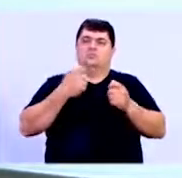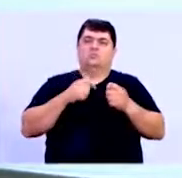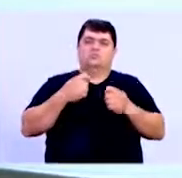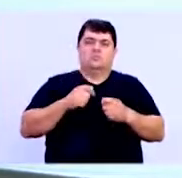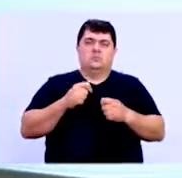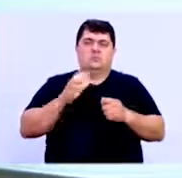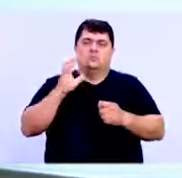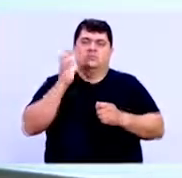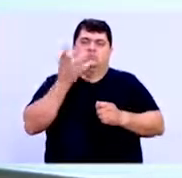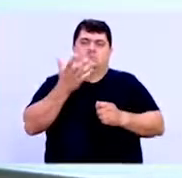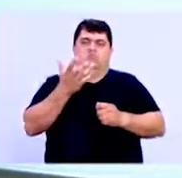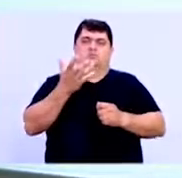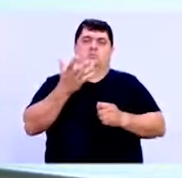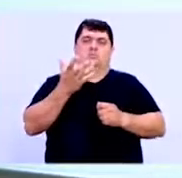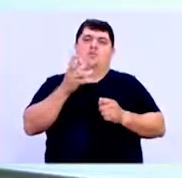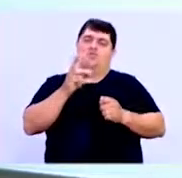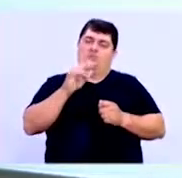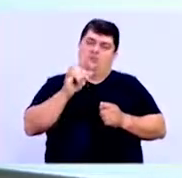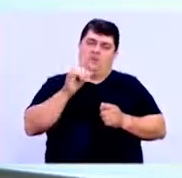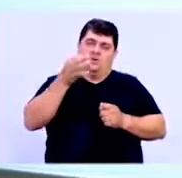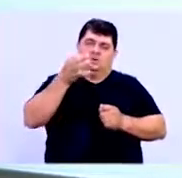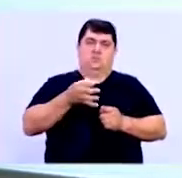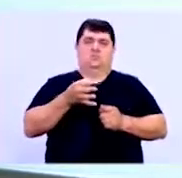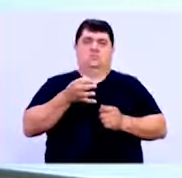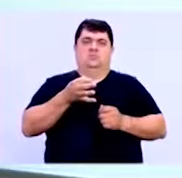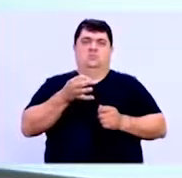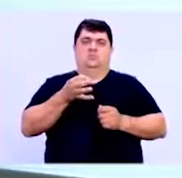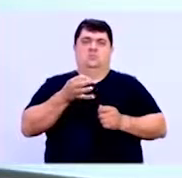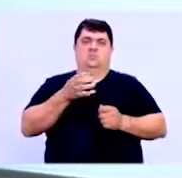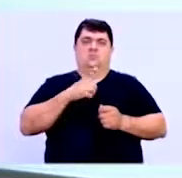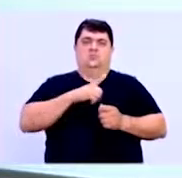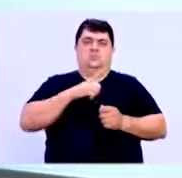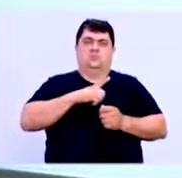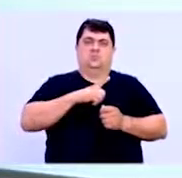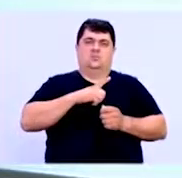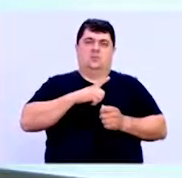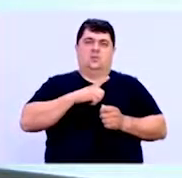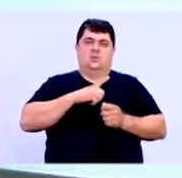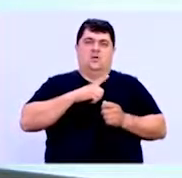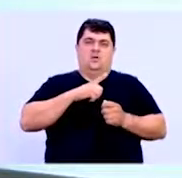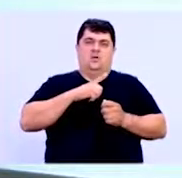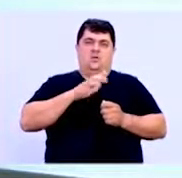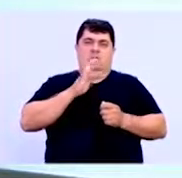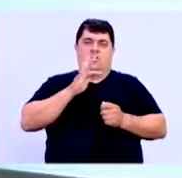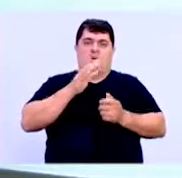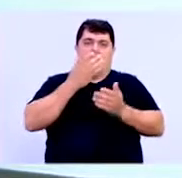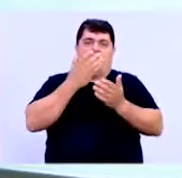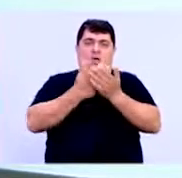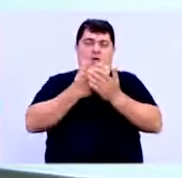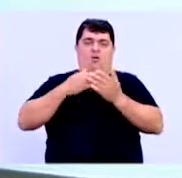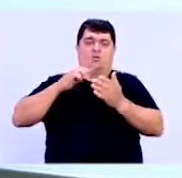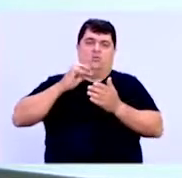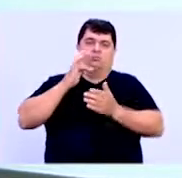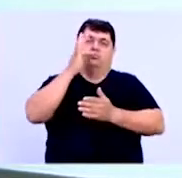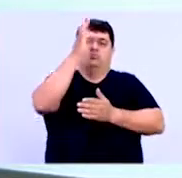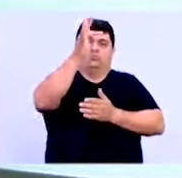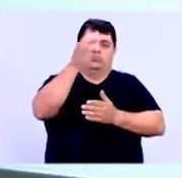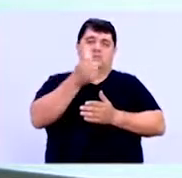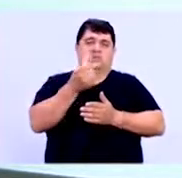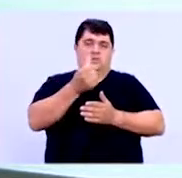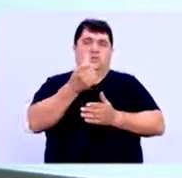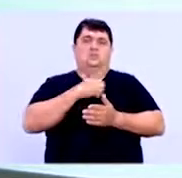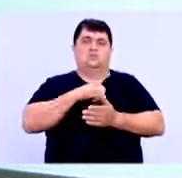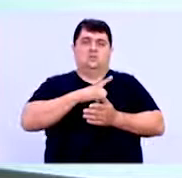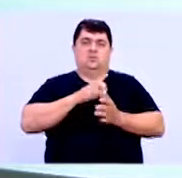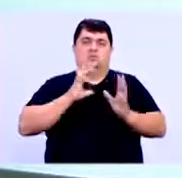assim, vai ocorrer assim, na nossa revisão, na nossa próxima aula, essa atividade, ela vai estar no